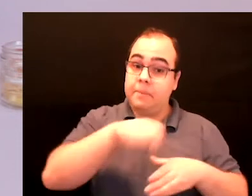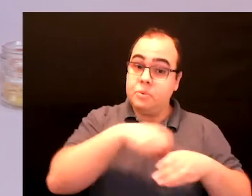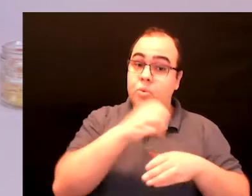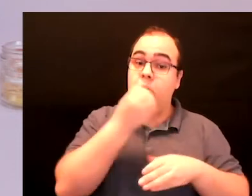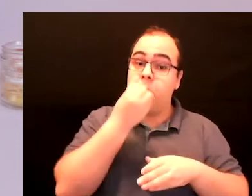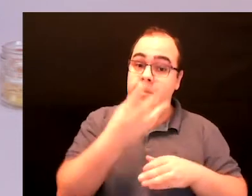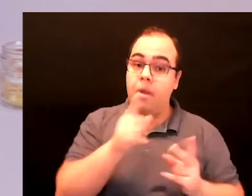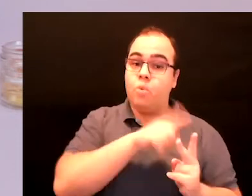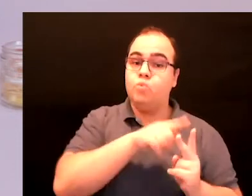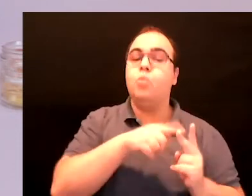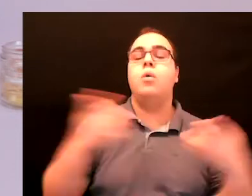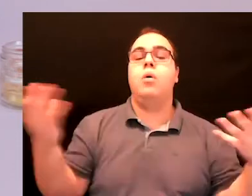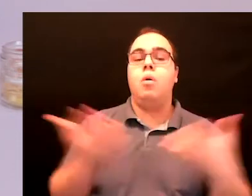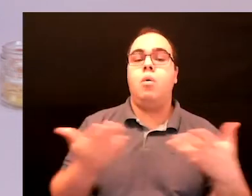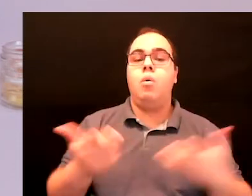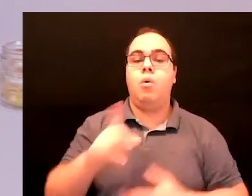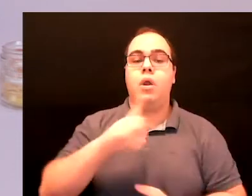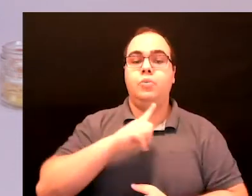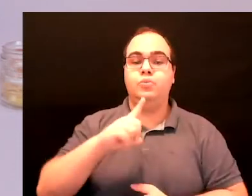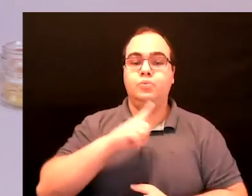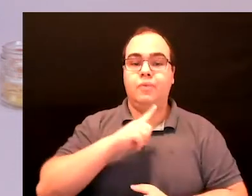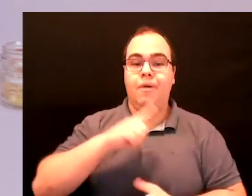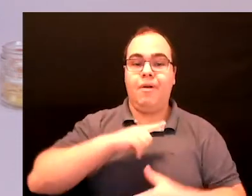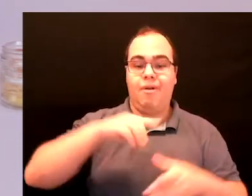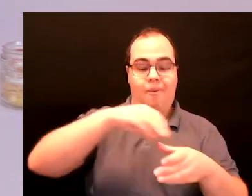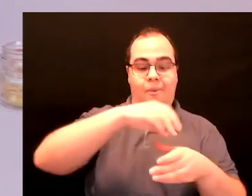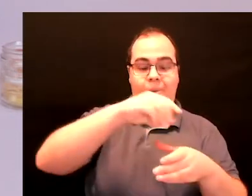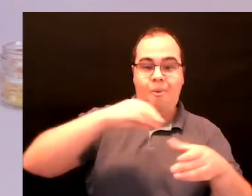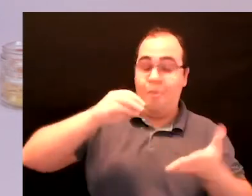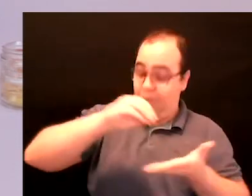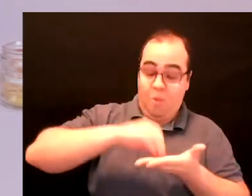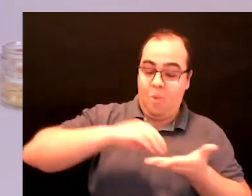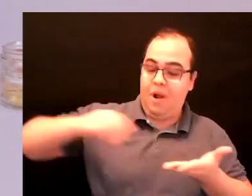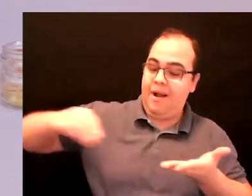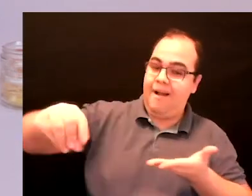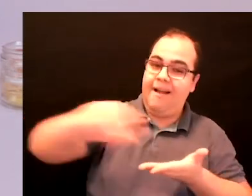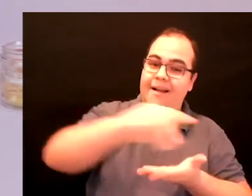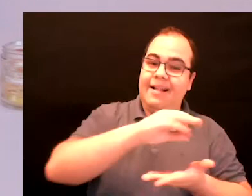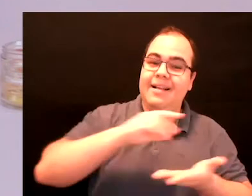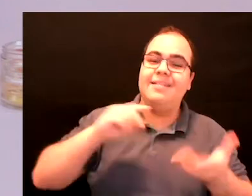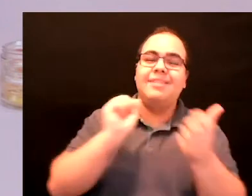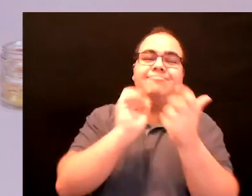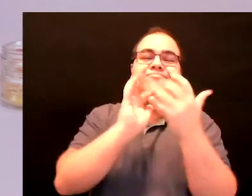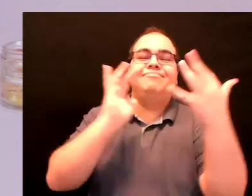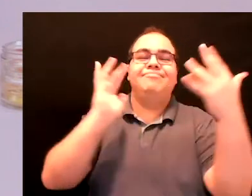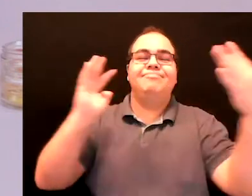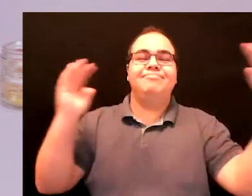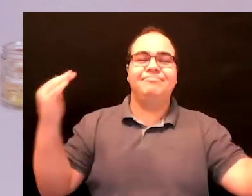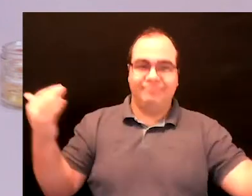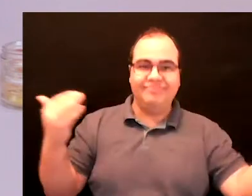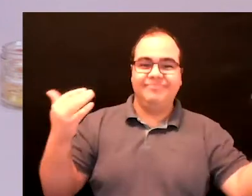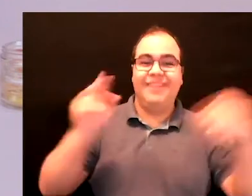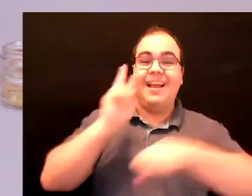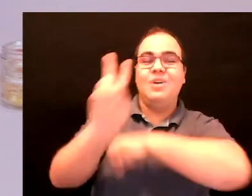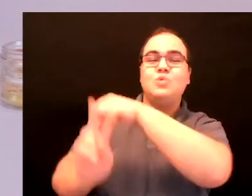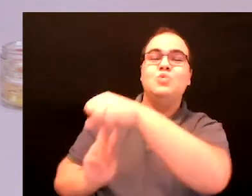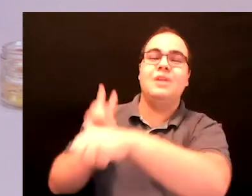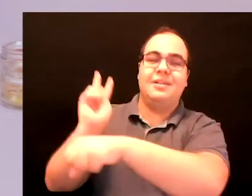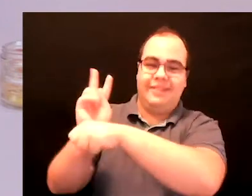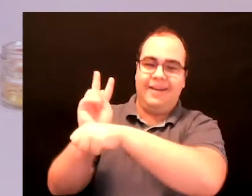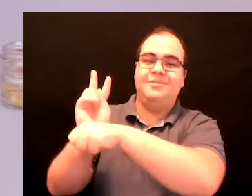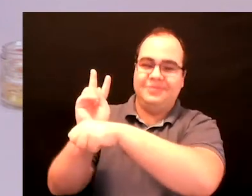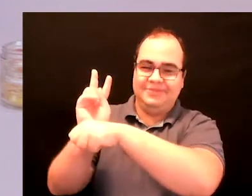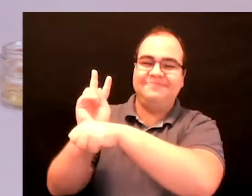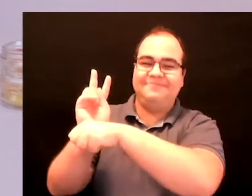Misturando bem os dois, eu tenho aí um glitter ecológico, né? Um glitter que com elementos